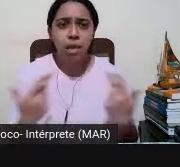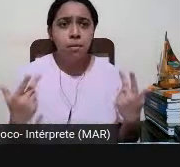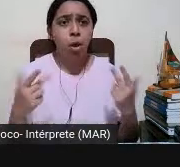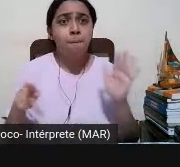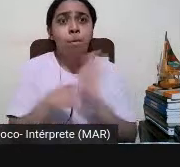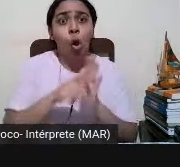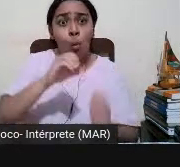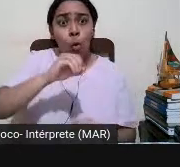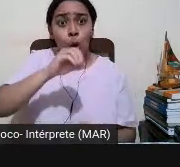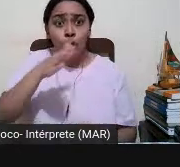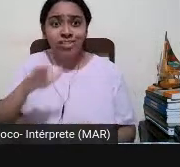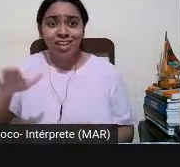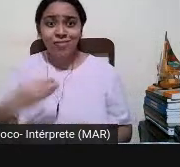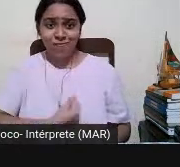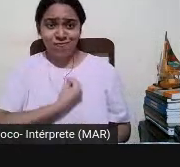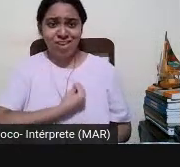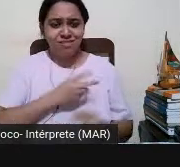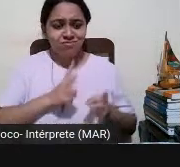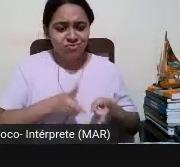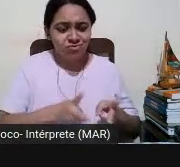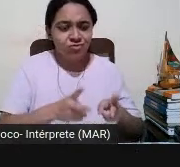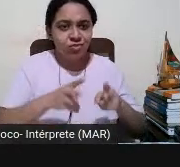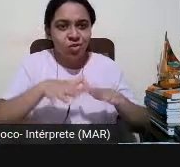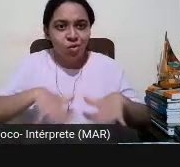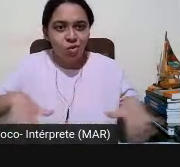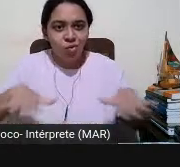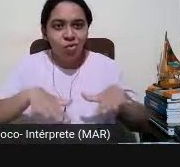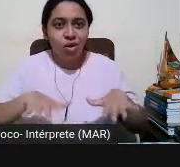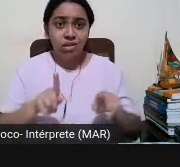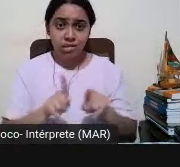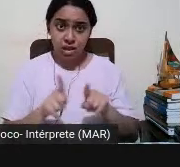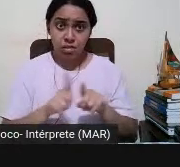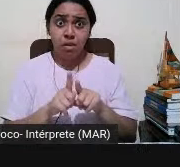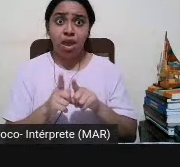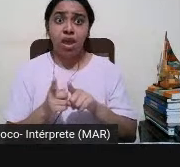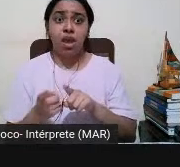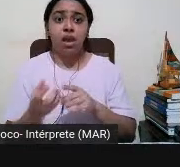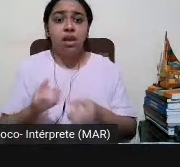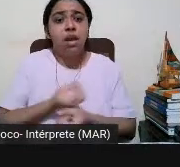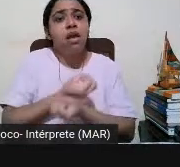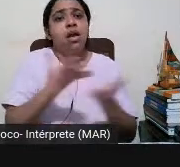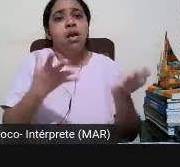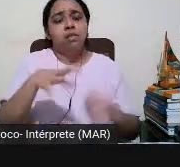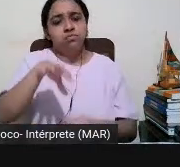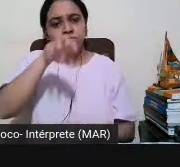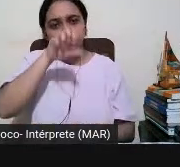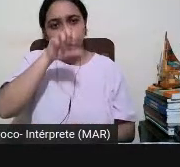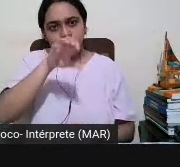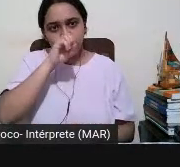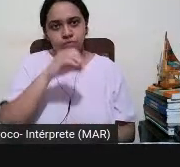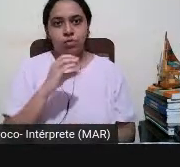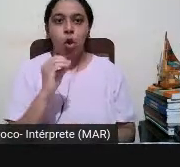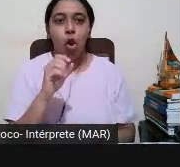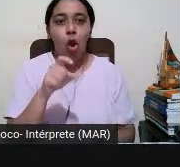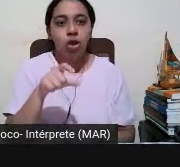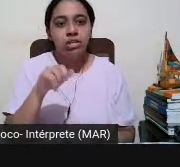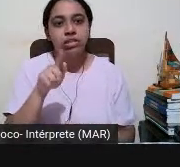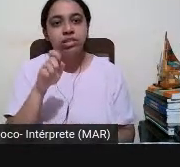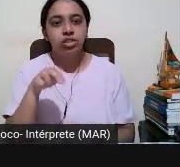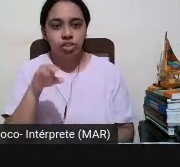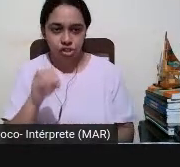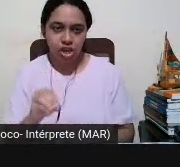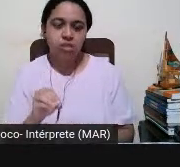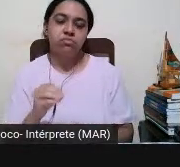oceanos tá bom não só de produção de alimentos mas também produção de oxigênio tá inclusive